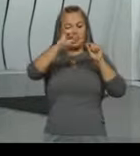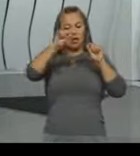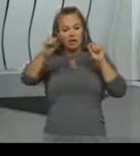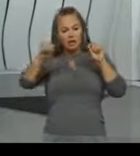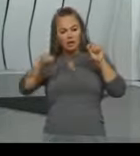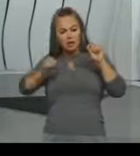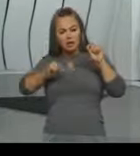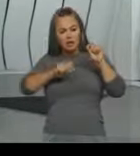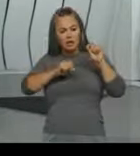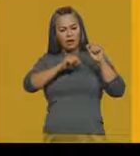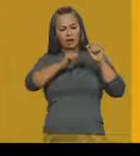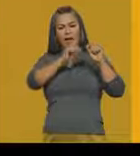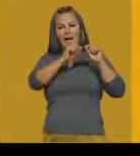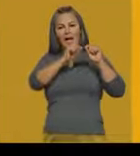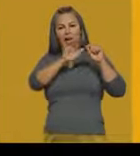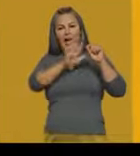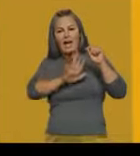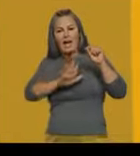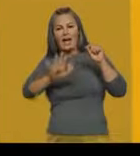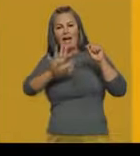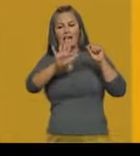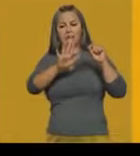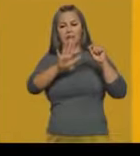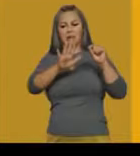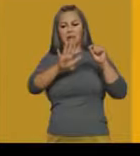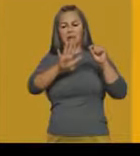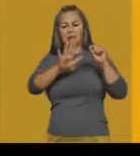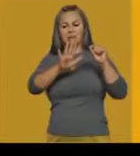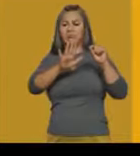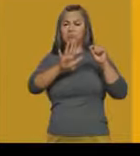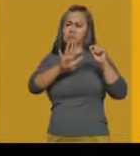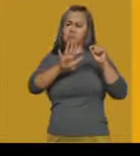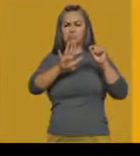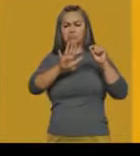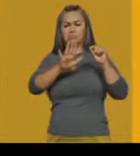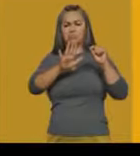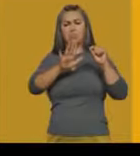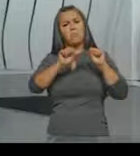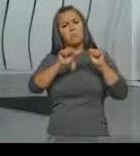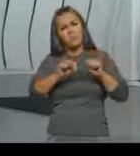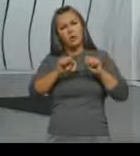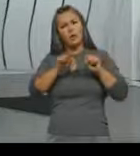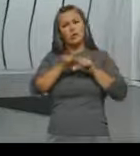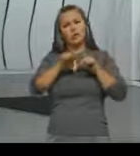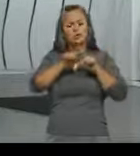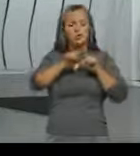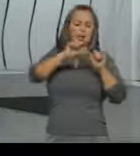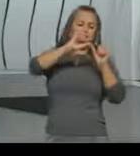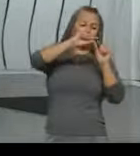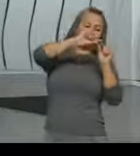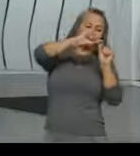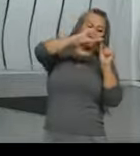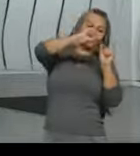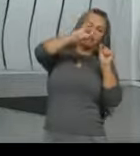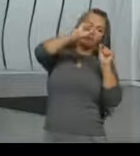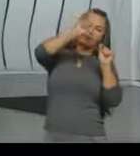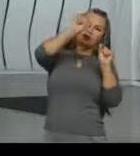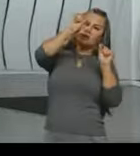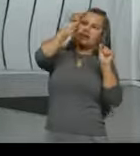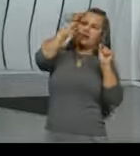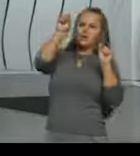circunferência. Eu também posso achar também o seu contorno, ou a volta de um círculo. Qual que é o tamanho